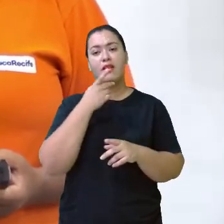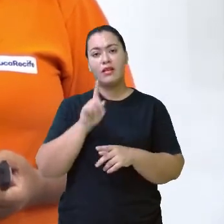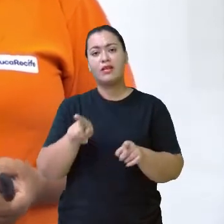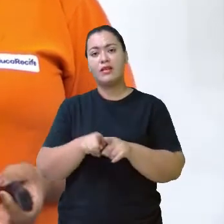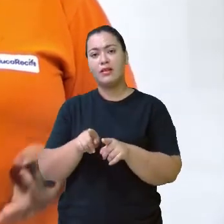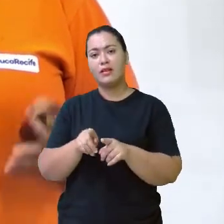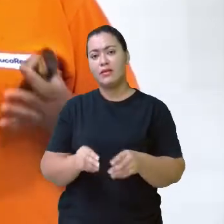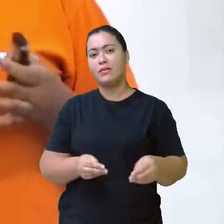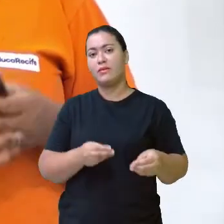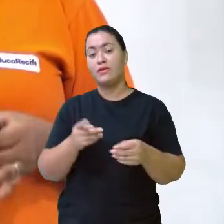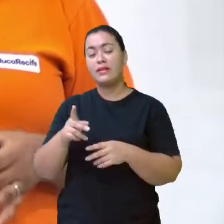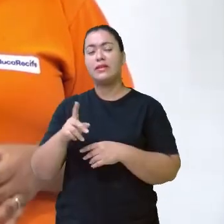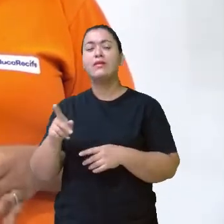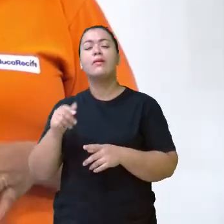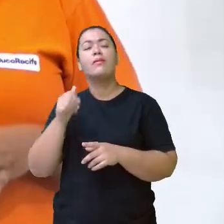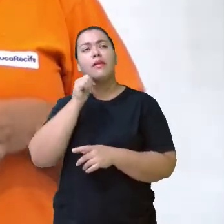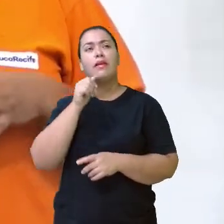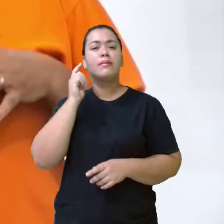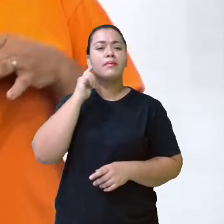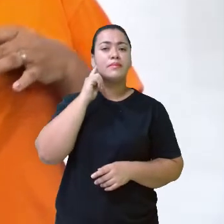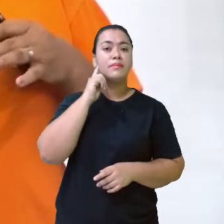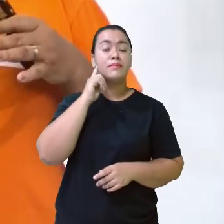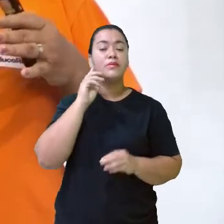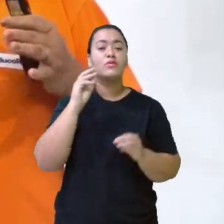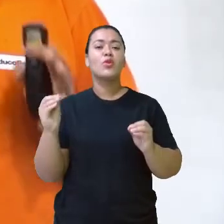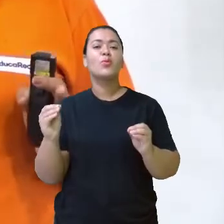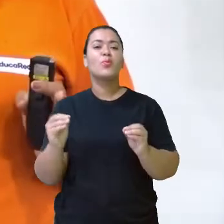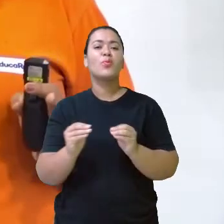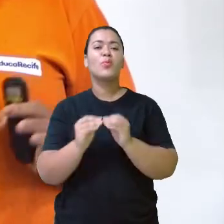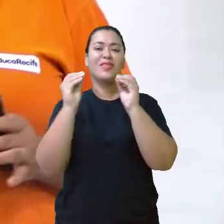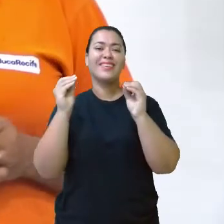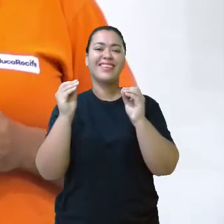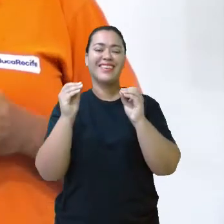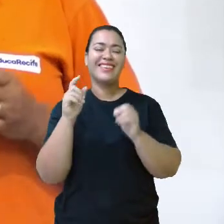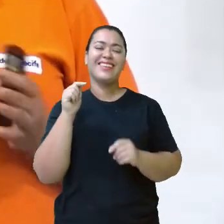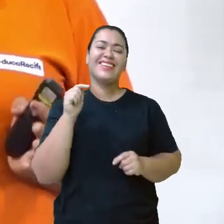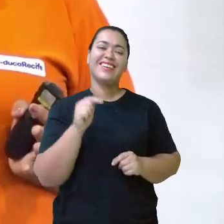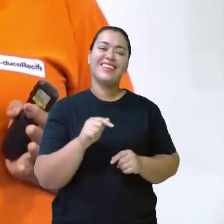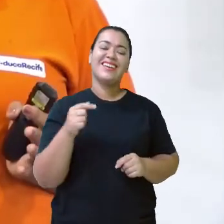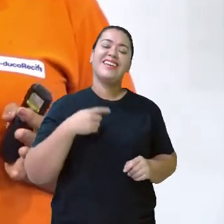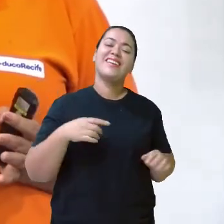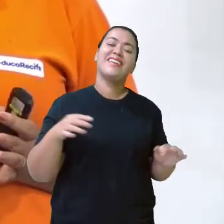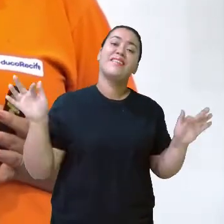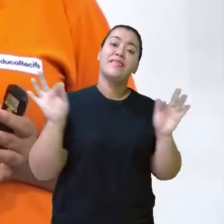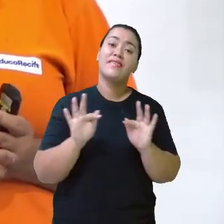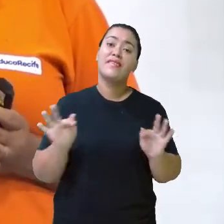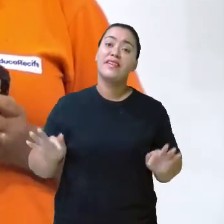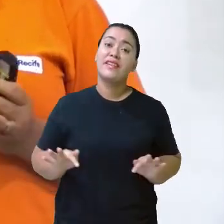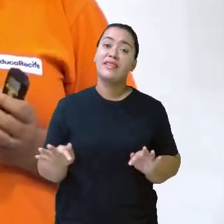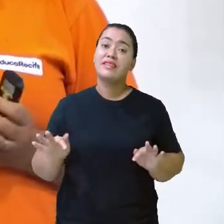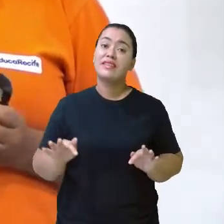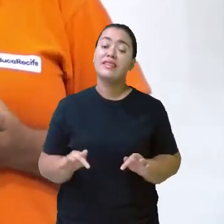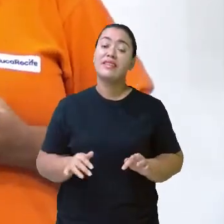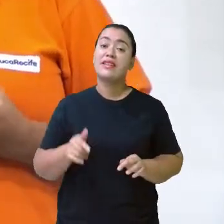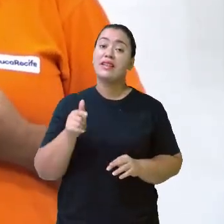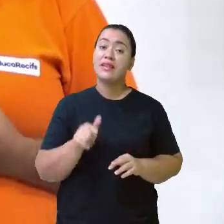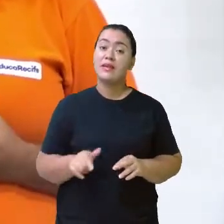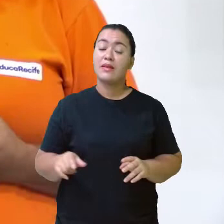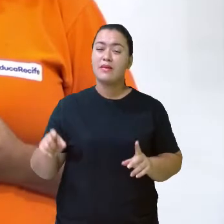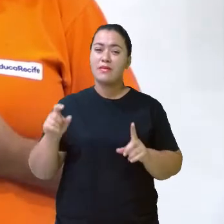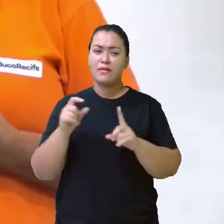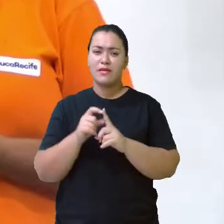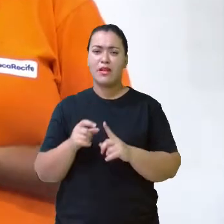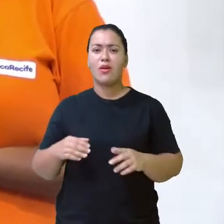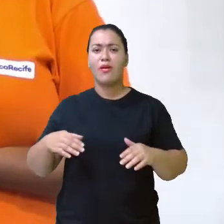para ela. Aí a Cibele foi, deu um beijinho nele, ele ficou tão feliz que ele repetiu uma palavra que tinha